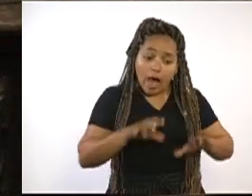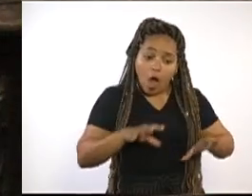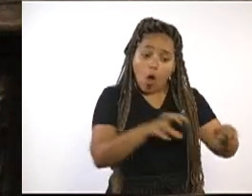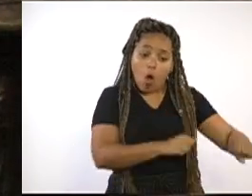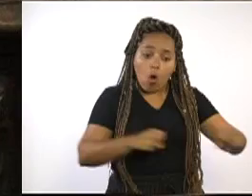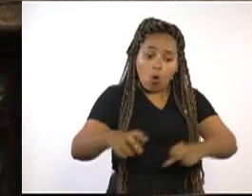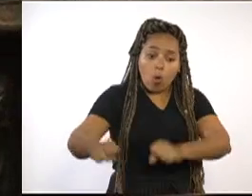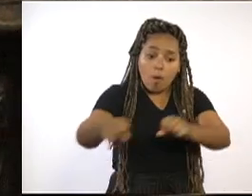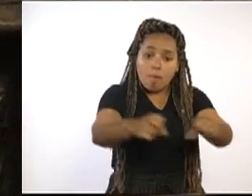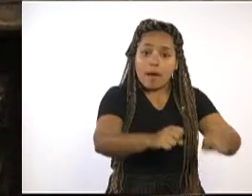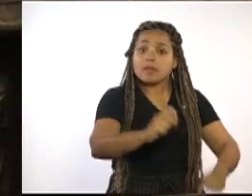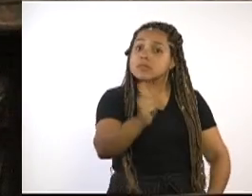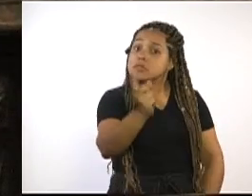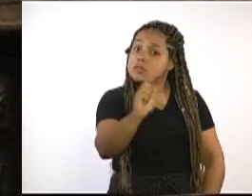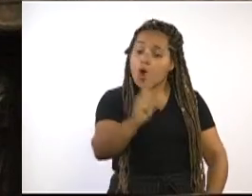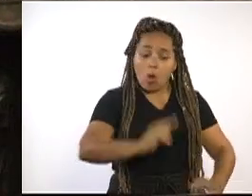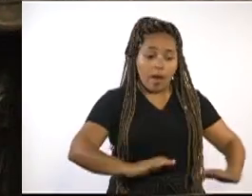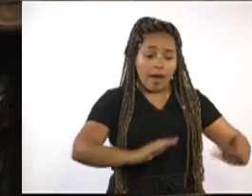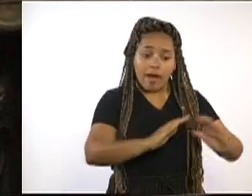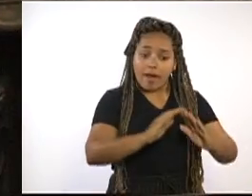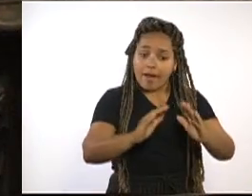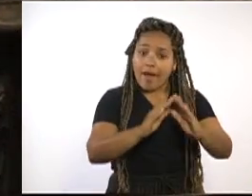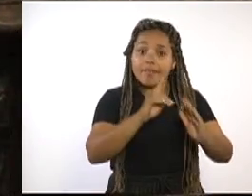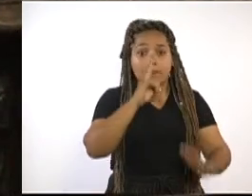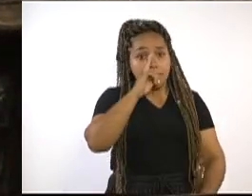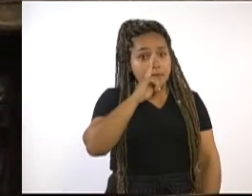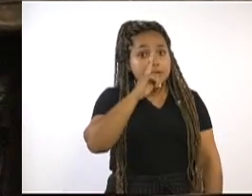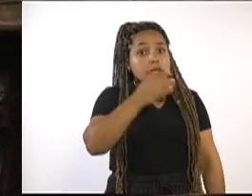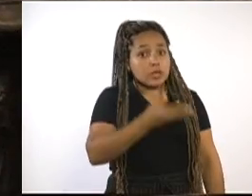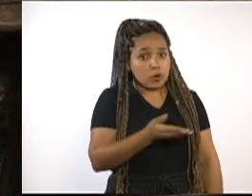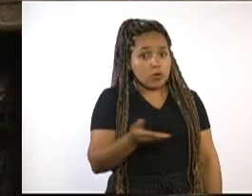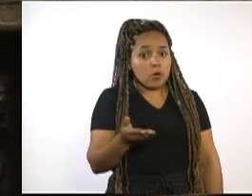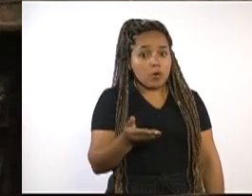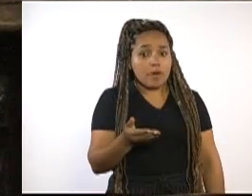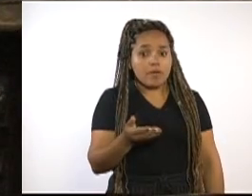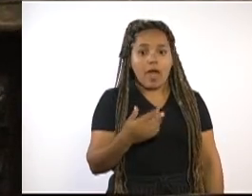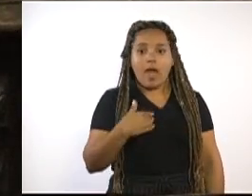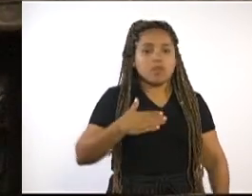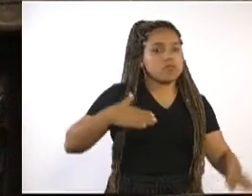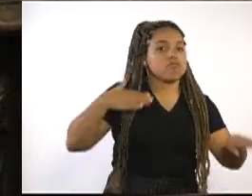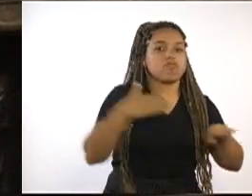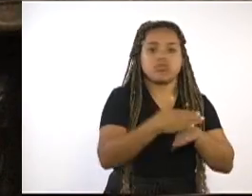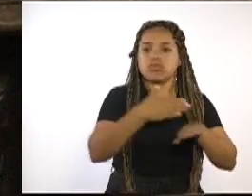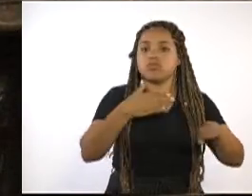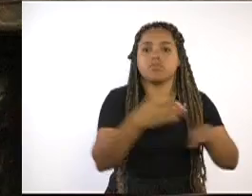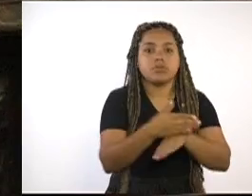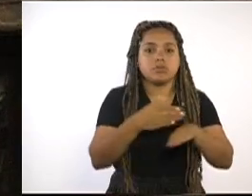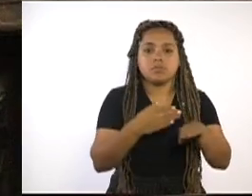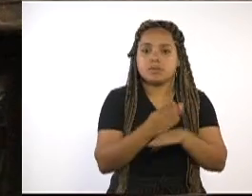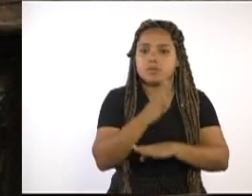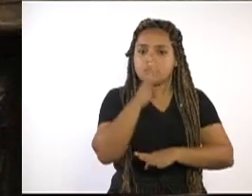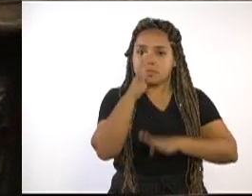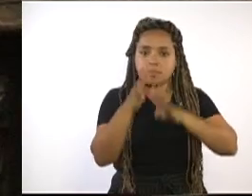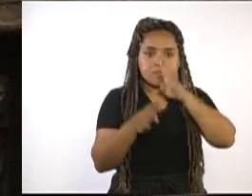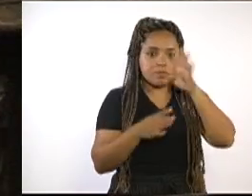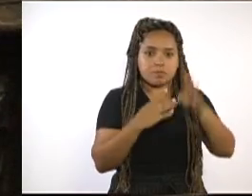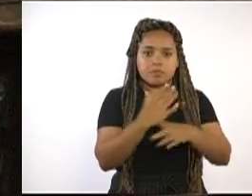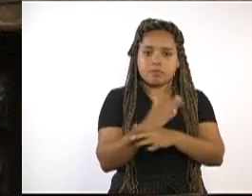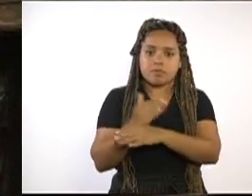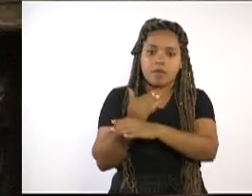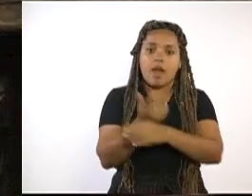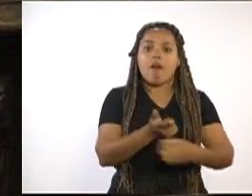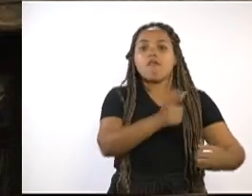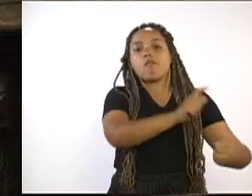algumas residências ali. Eles entraram e recorreram e